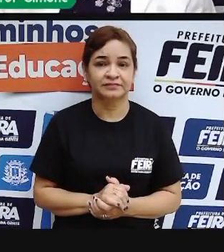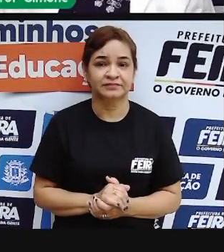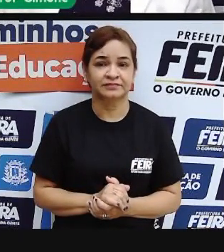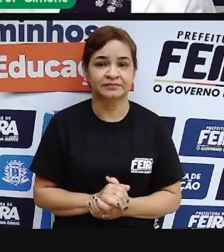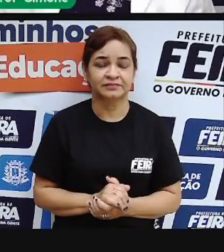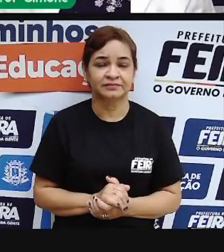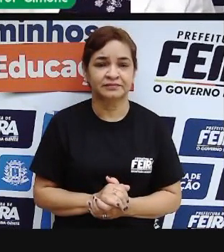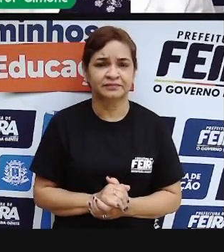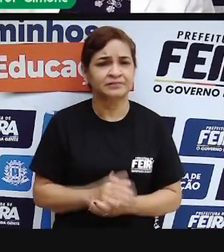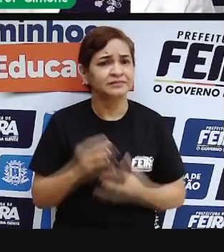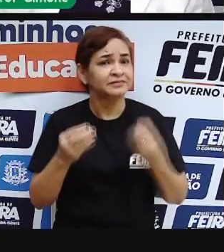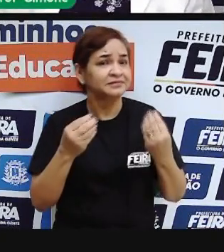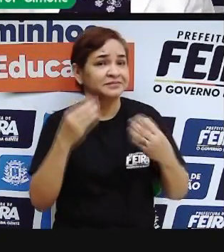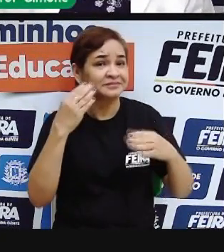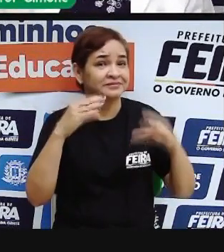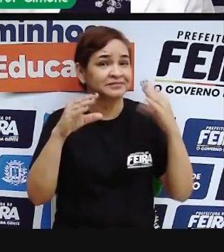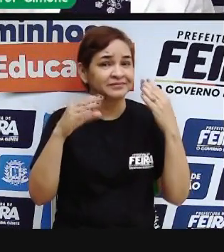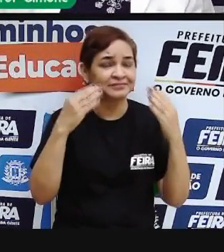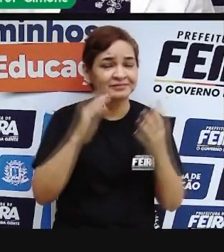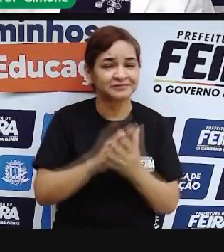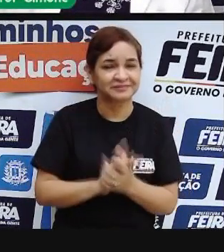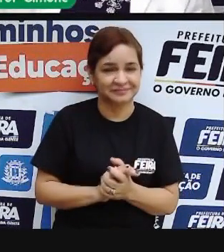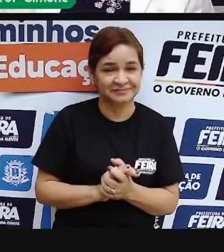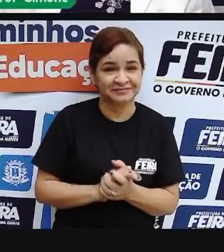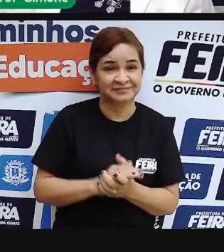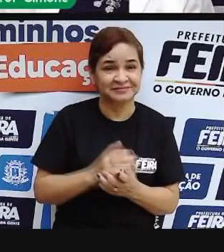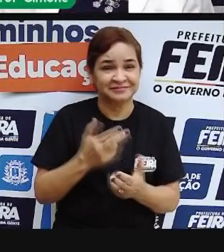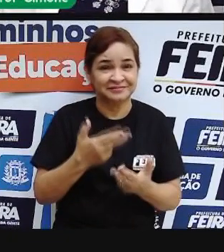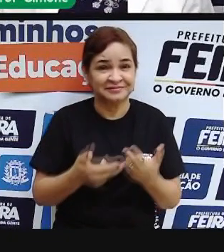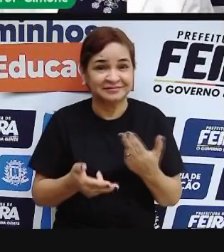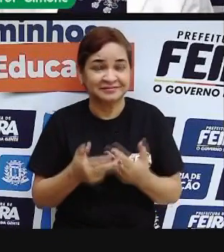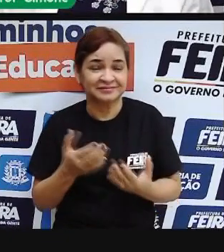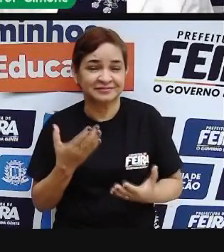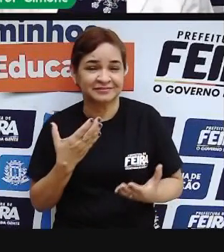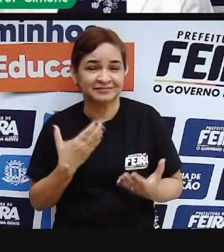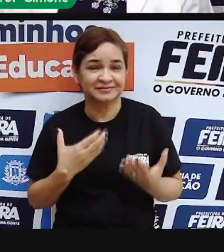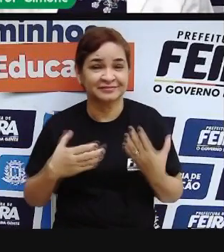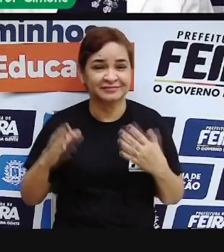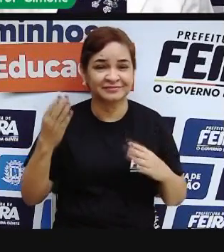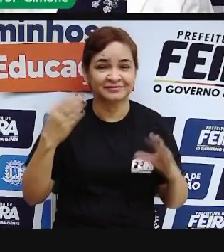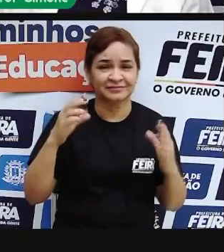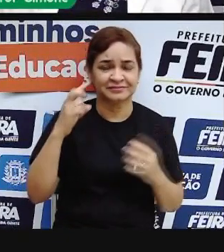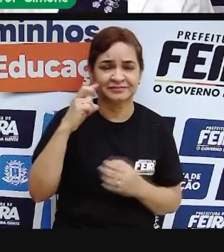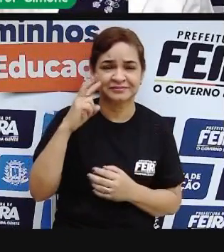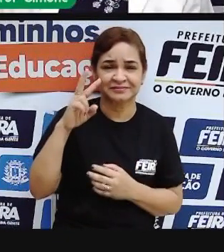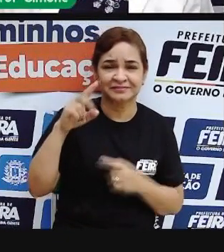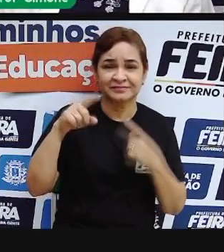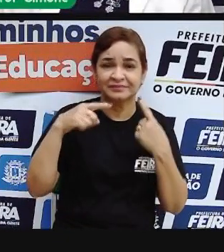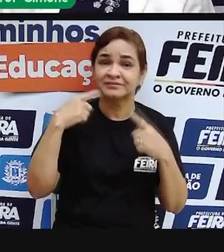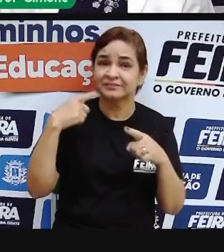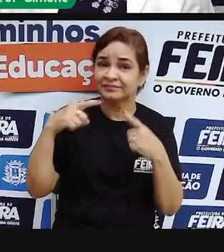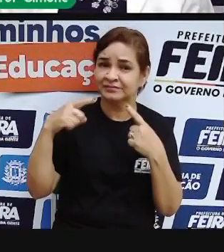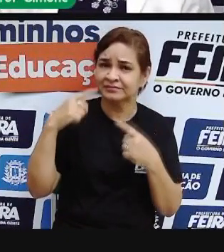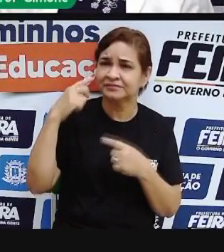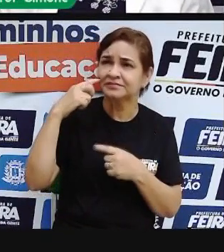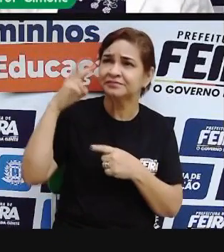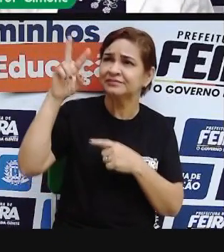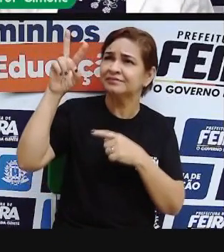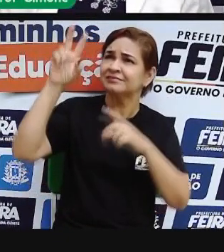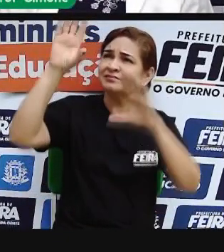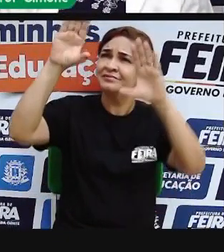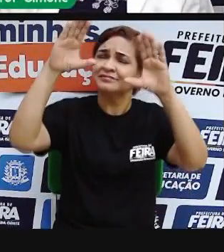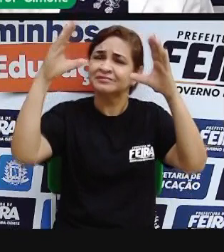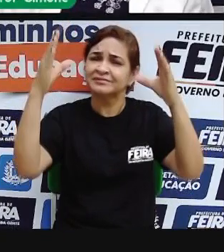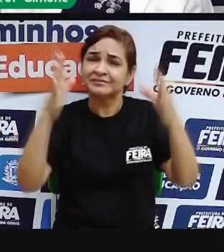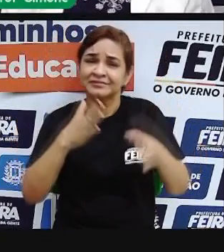Quem nunca cantou, na véspera de São João, uma canção, né? Tipo, olha para o céu, meu